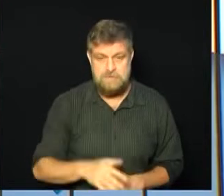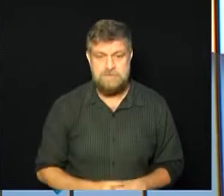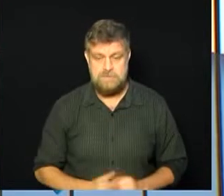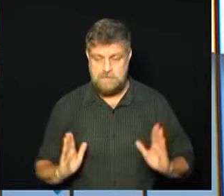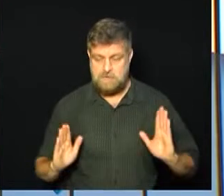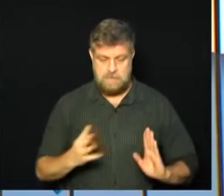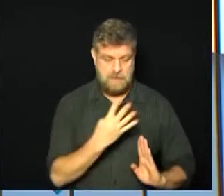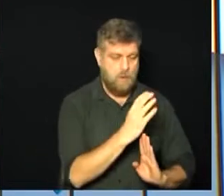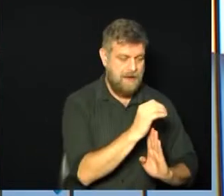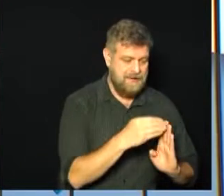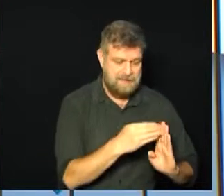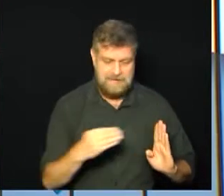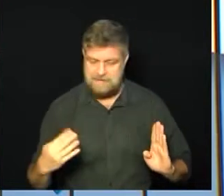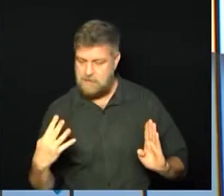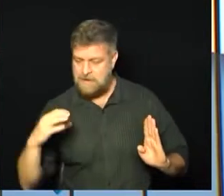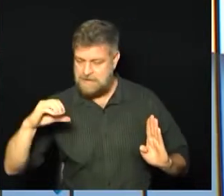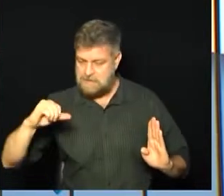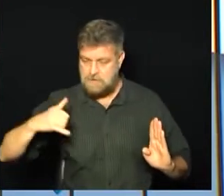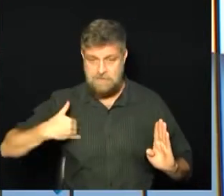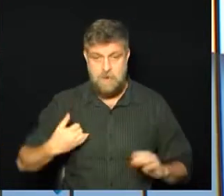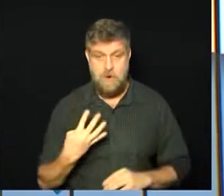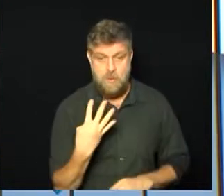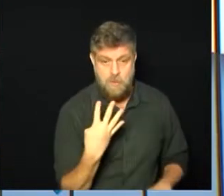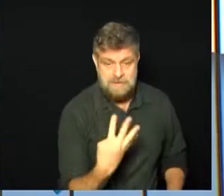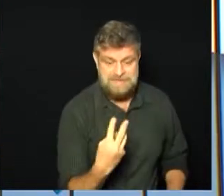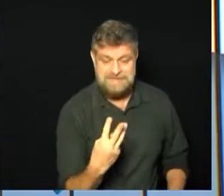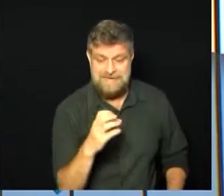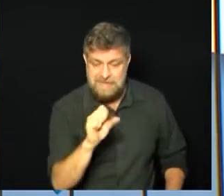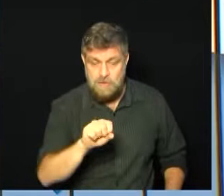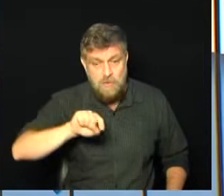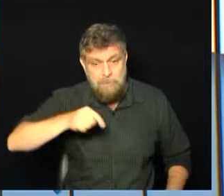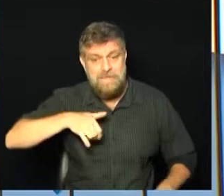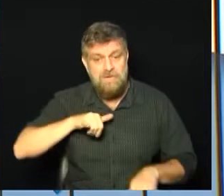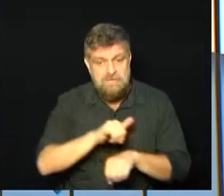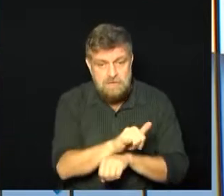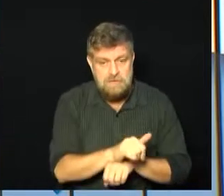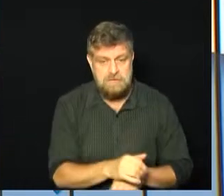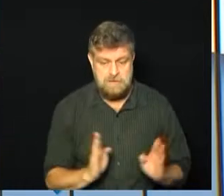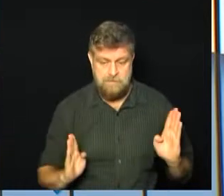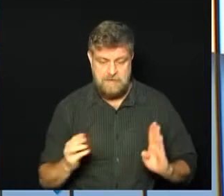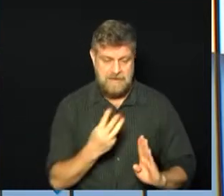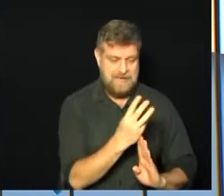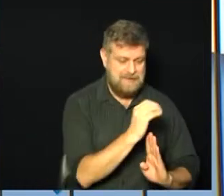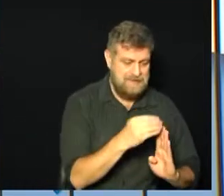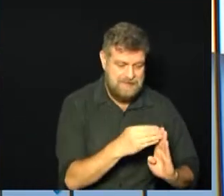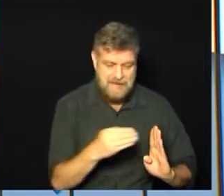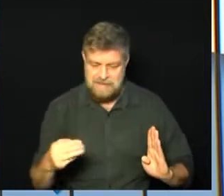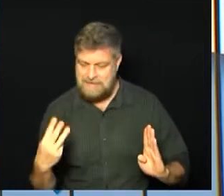entre 40 e 49, 438 mil faltosos. Entre 30 e 39